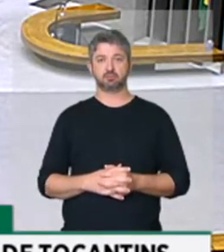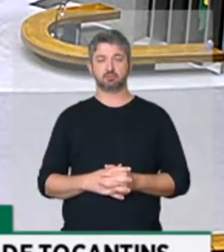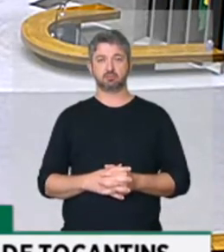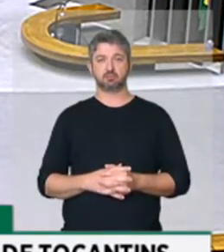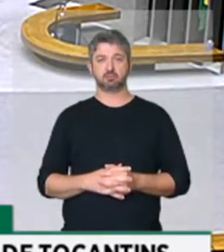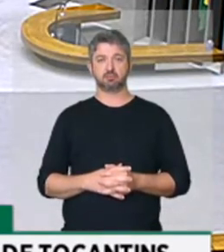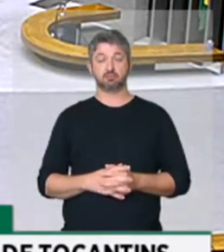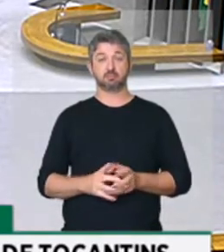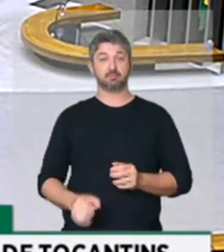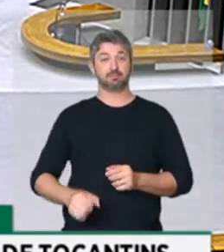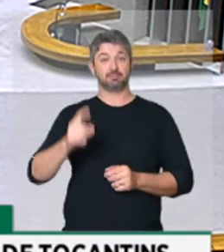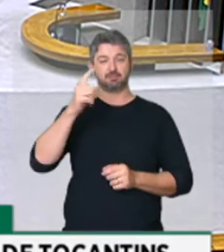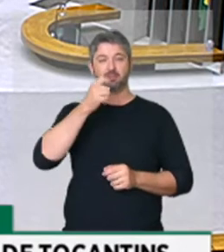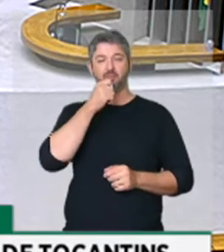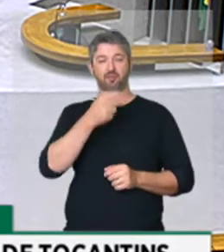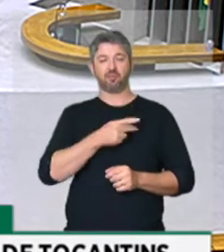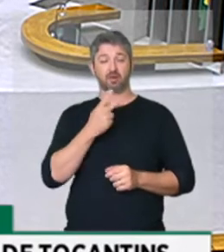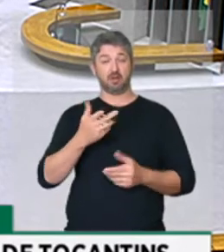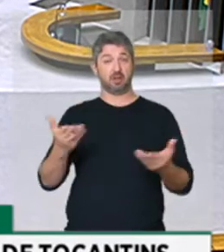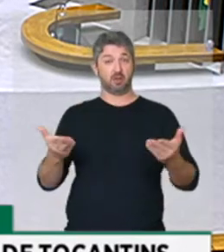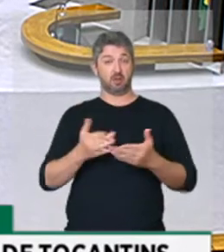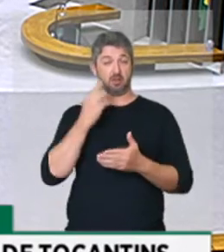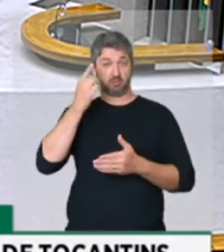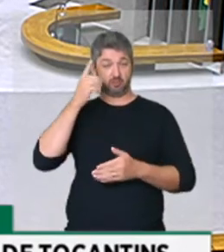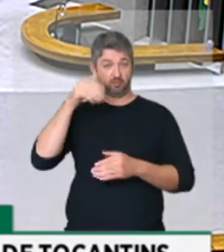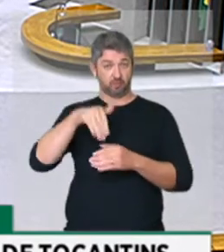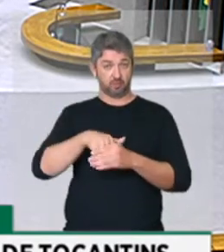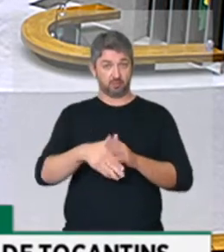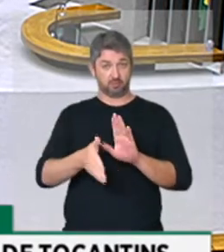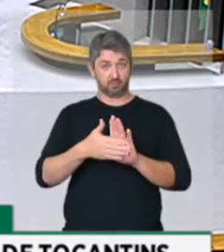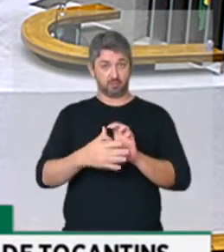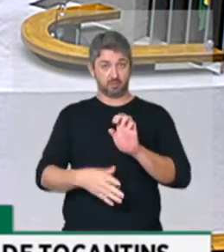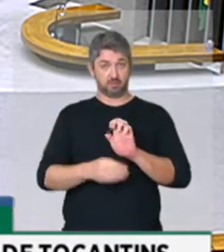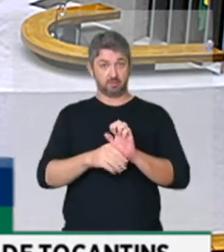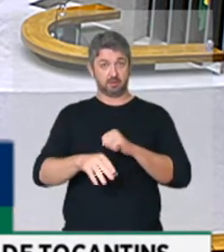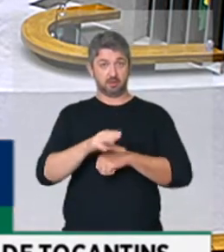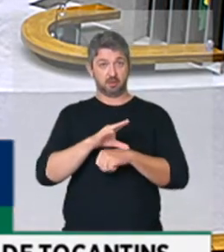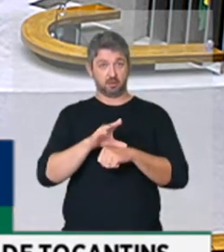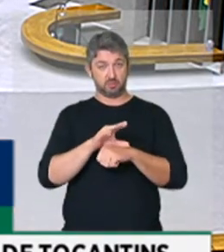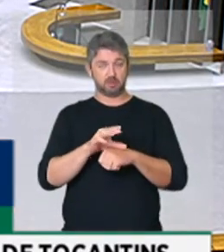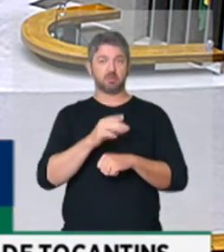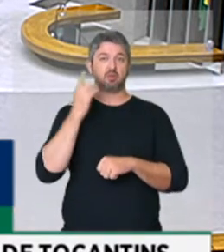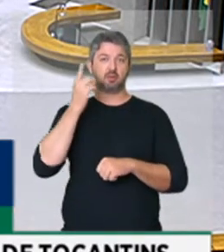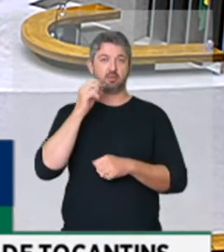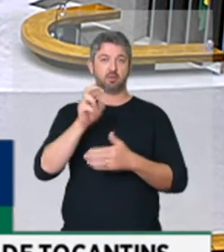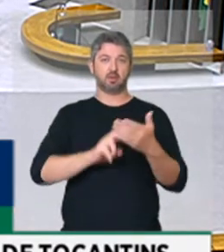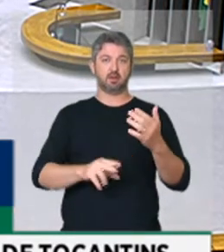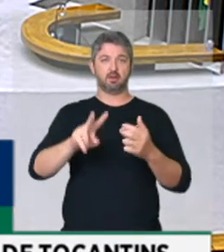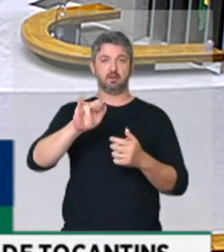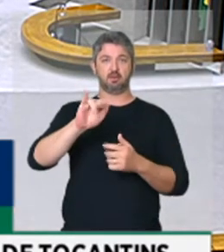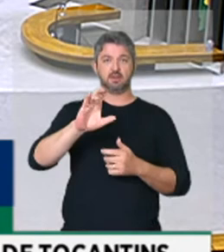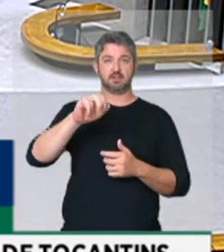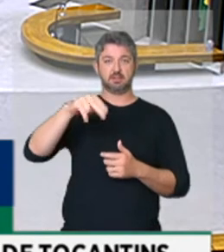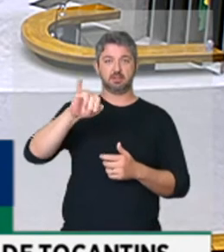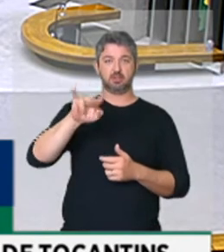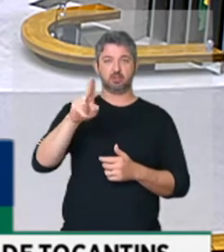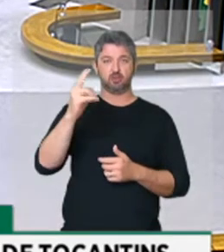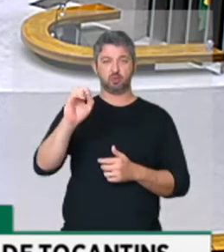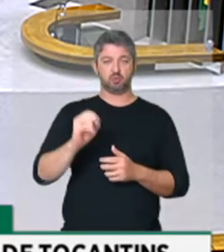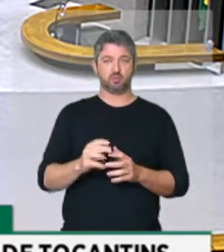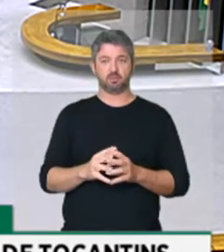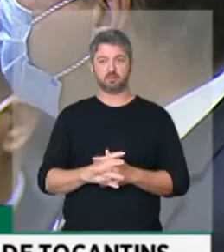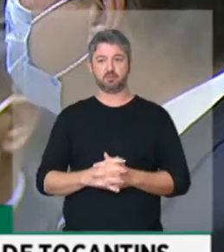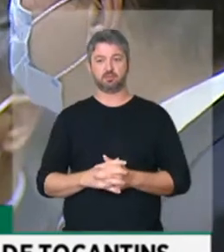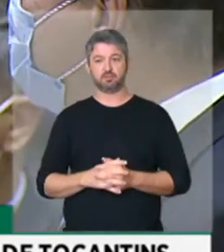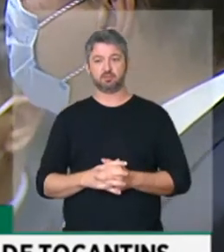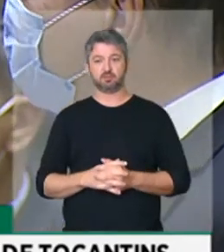Os deputados agora estão votando uma proposta de emenda à Constituição. O deputado relator, Vicentinho Júnior. Da